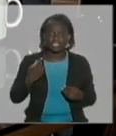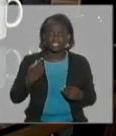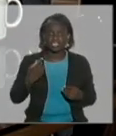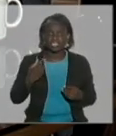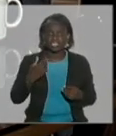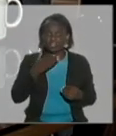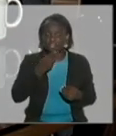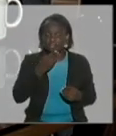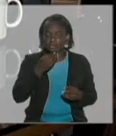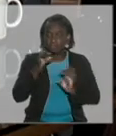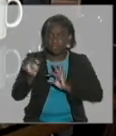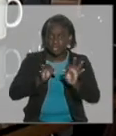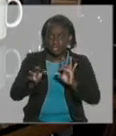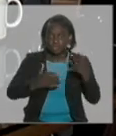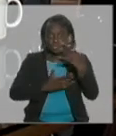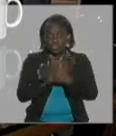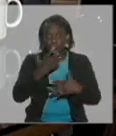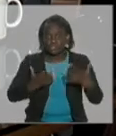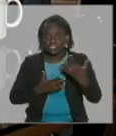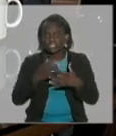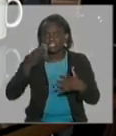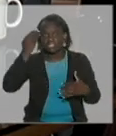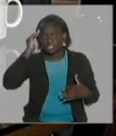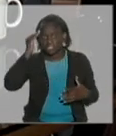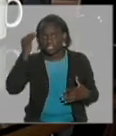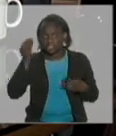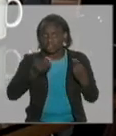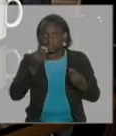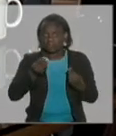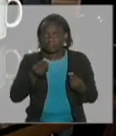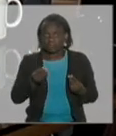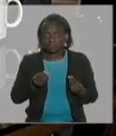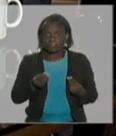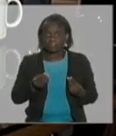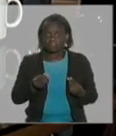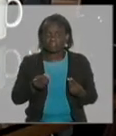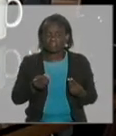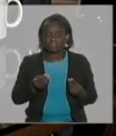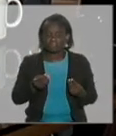realidade que o Fela compôs aquelas músicas, entender a